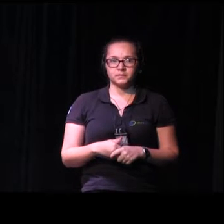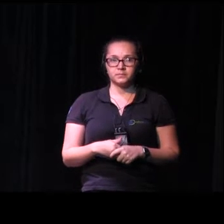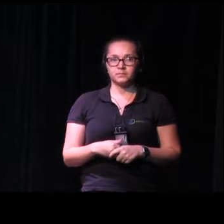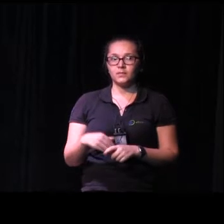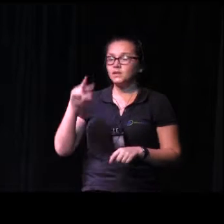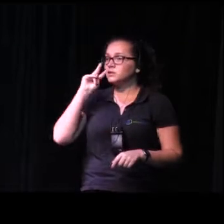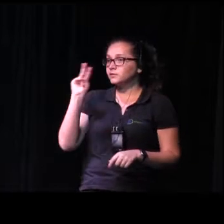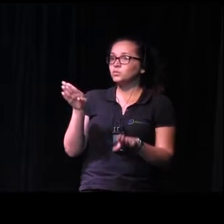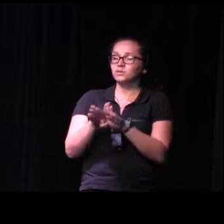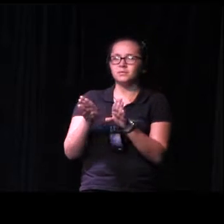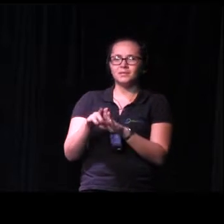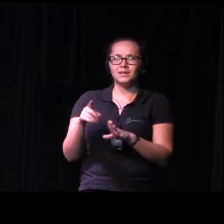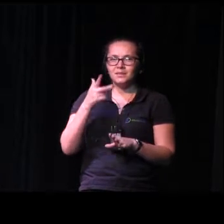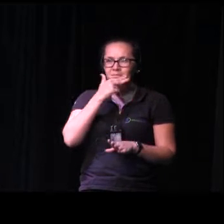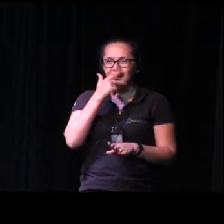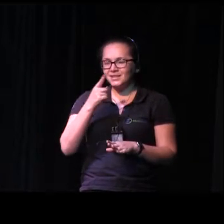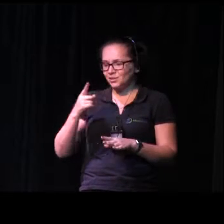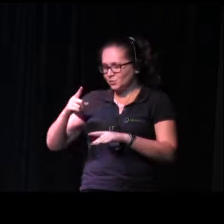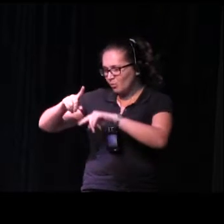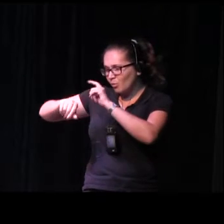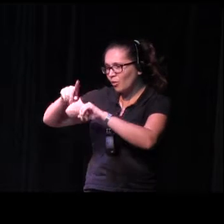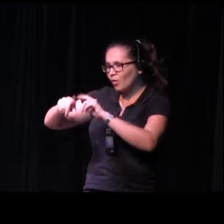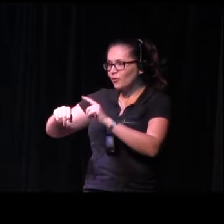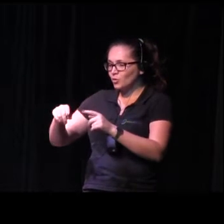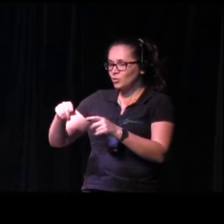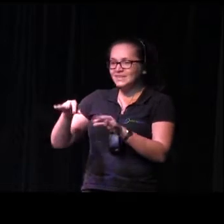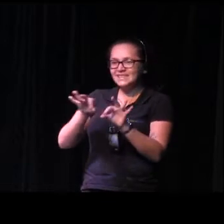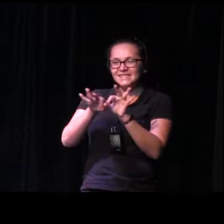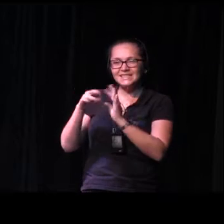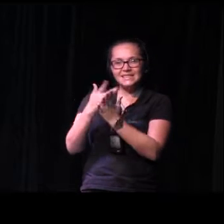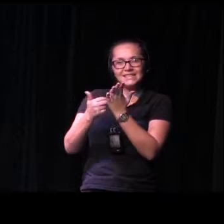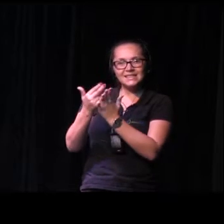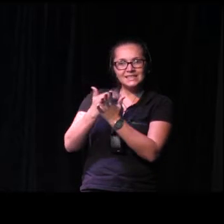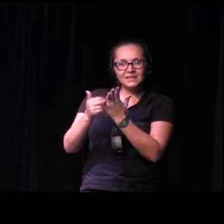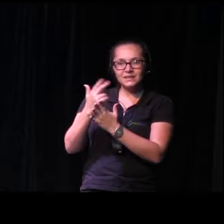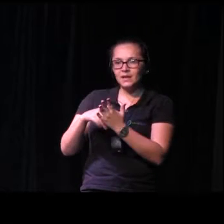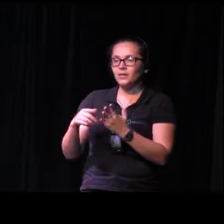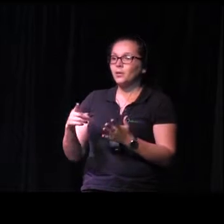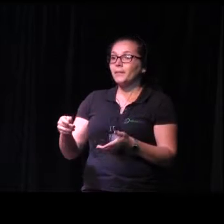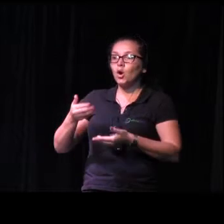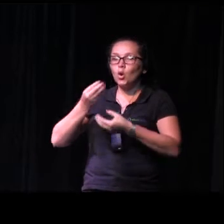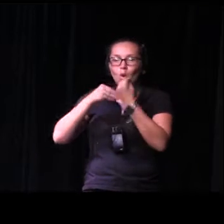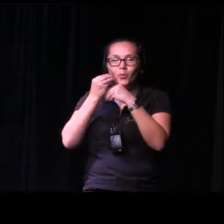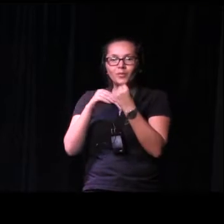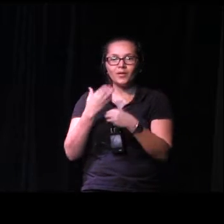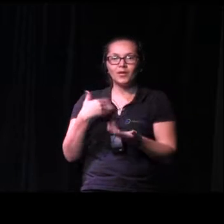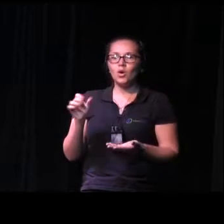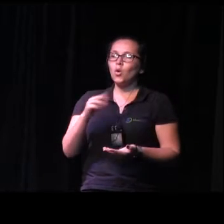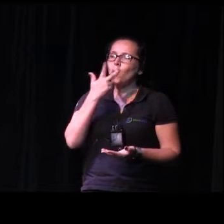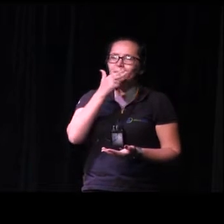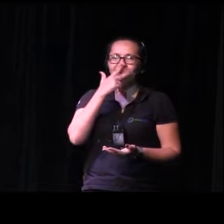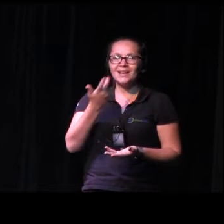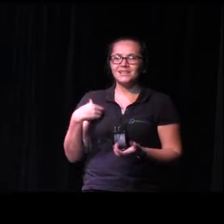E vemos aqui um móvel desenhado para uma mesa de